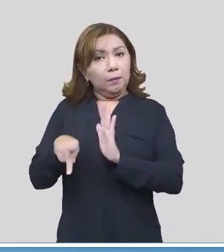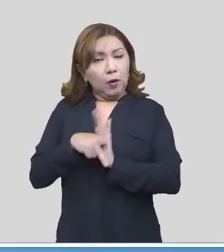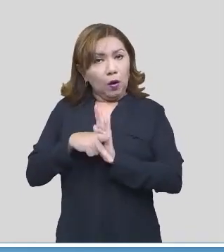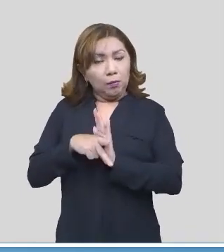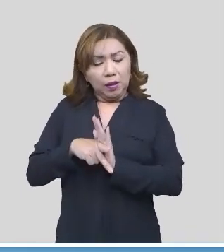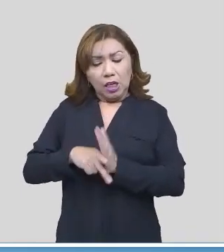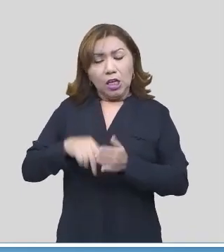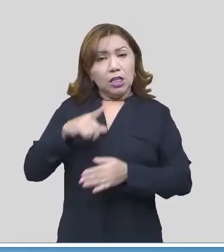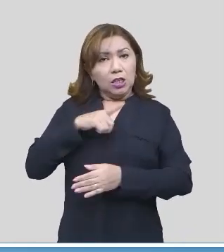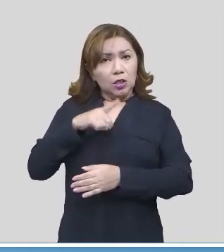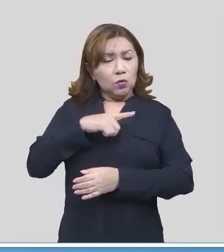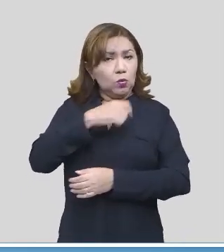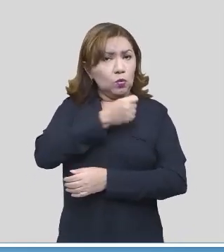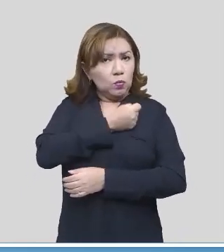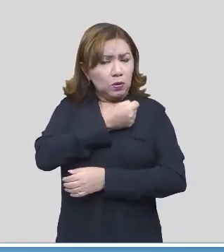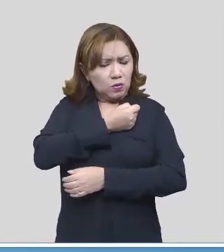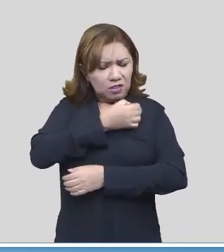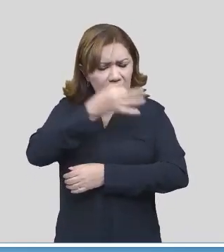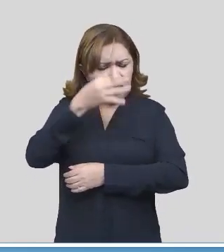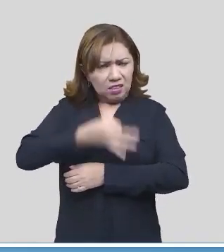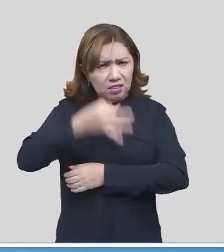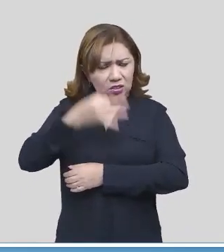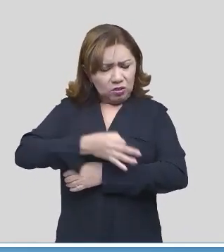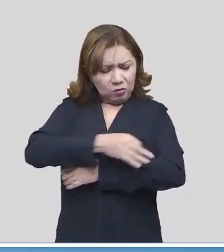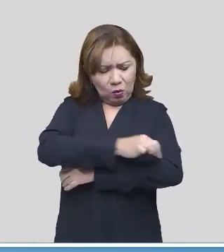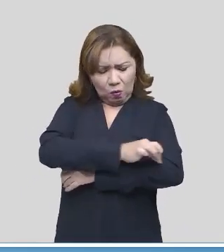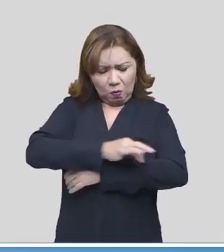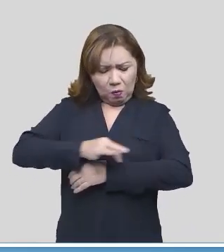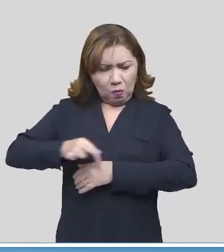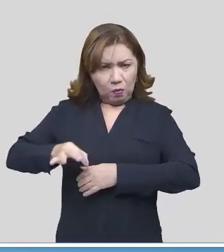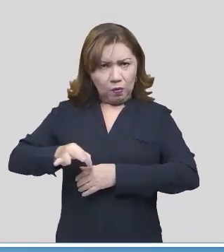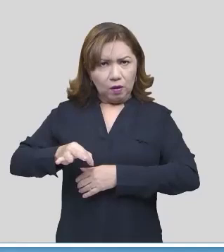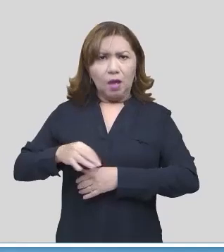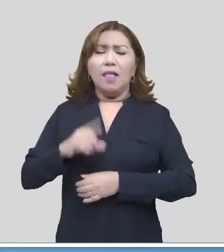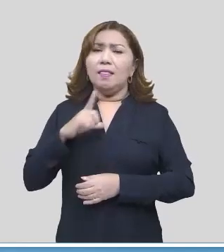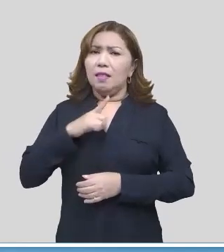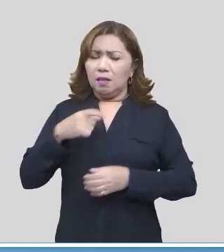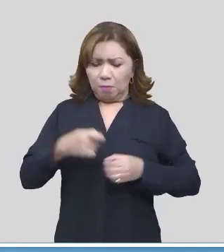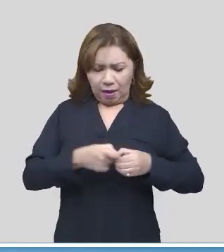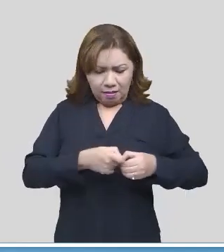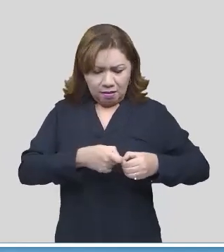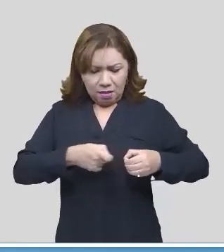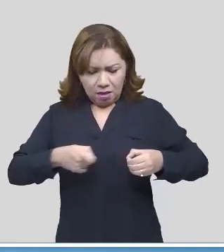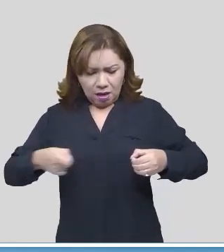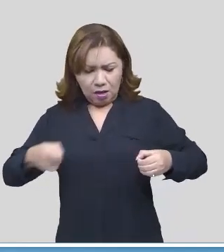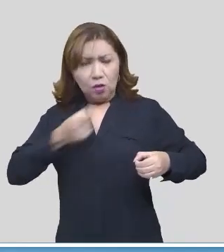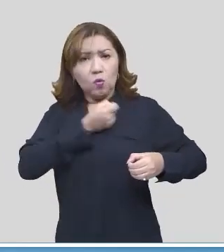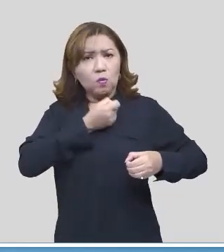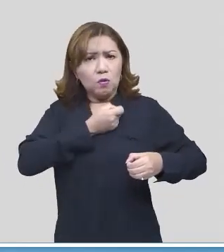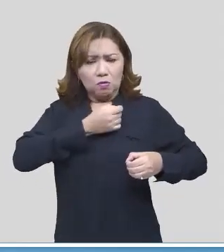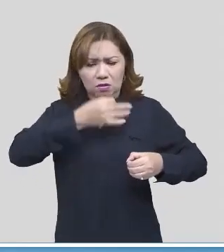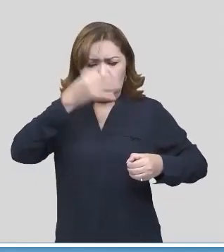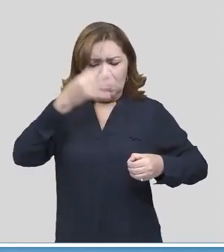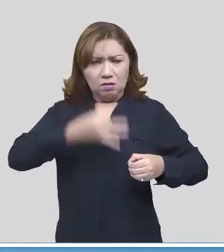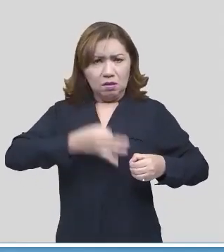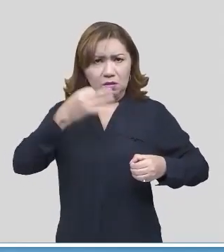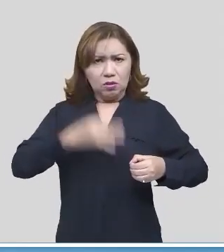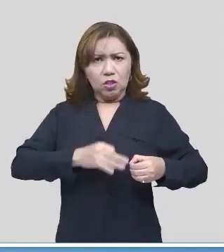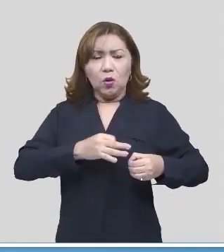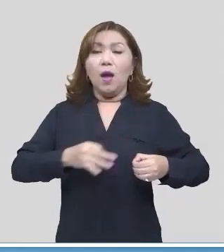padronizado. Apareceu também uma trena, é um instrumento de medida